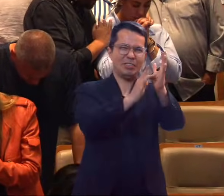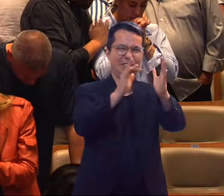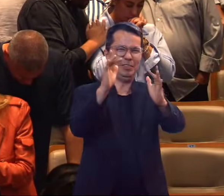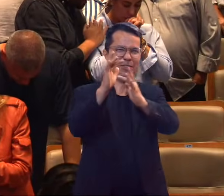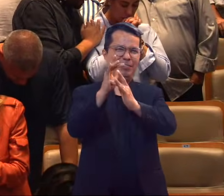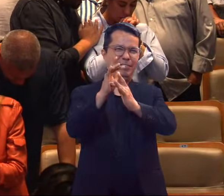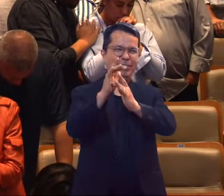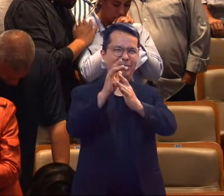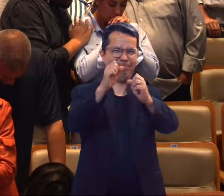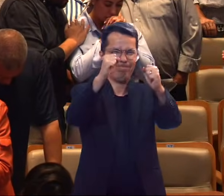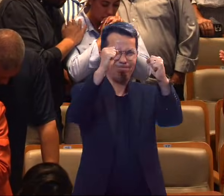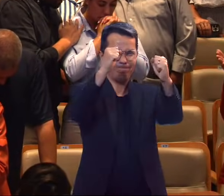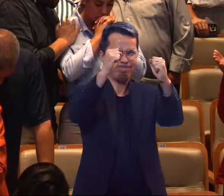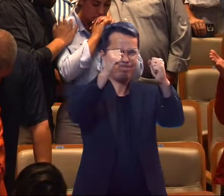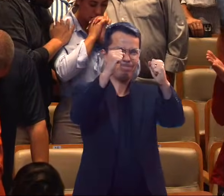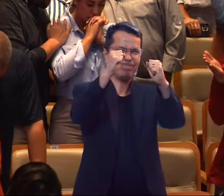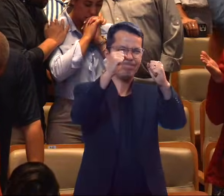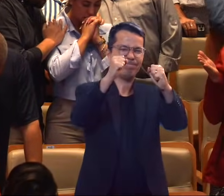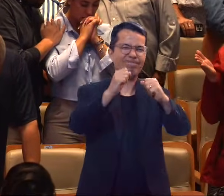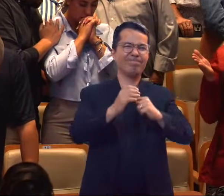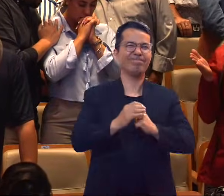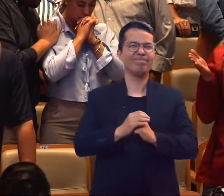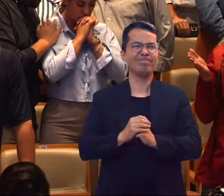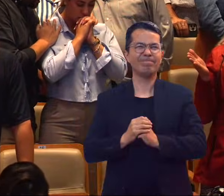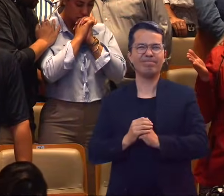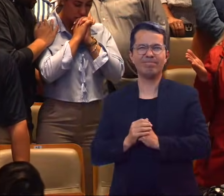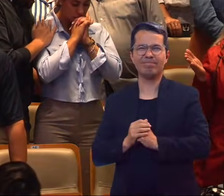Derrama graça, cura.